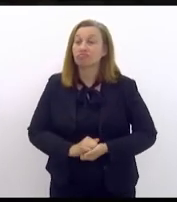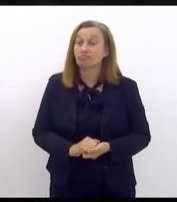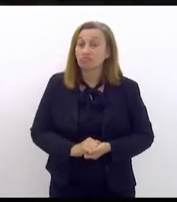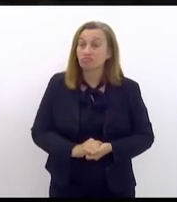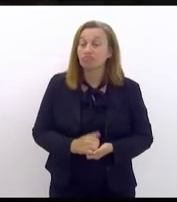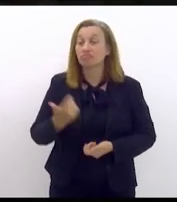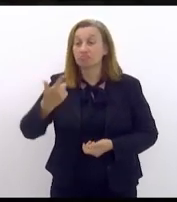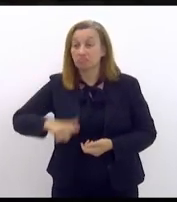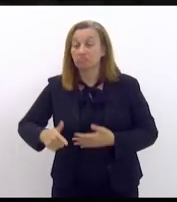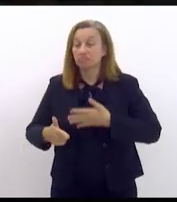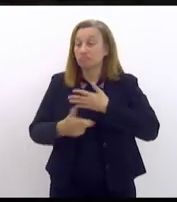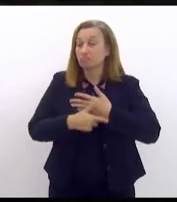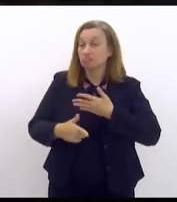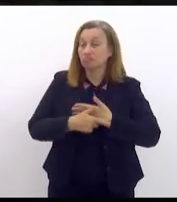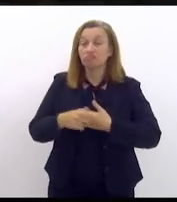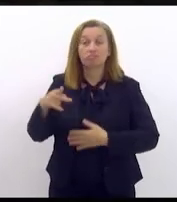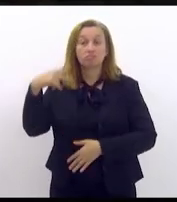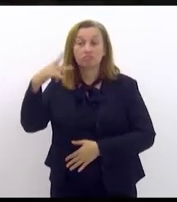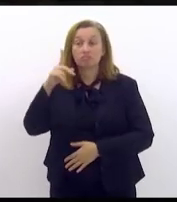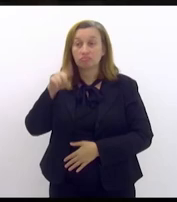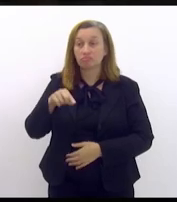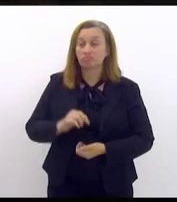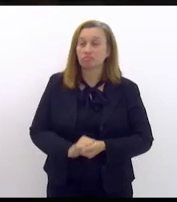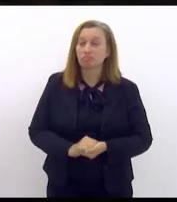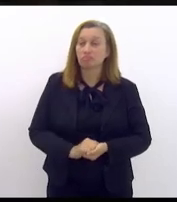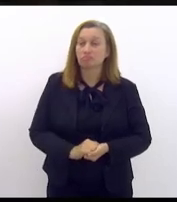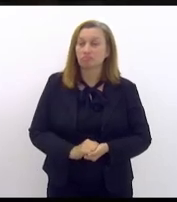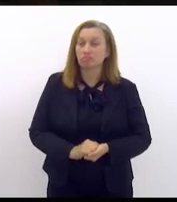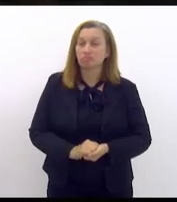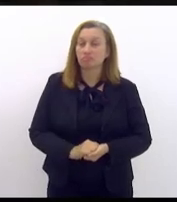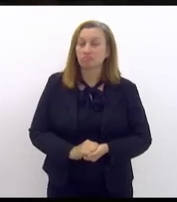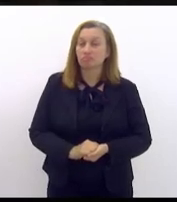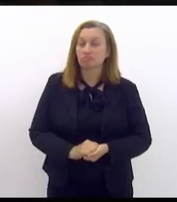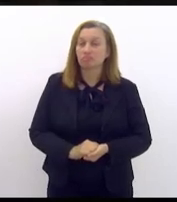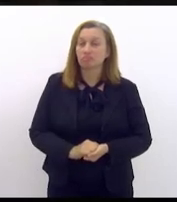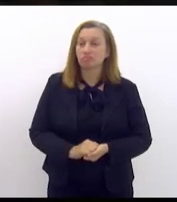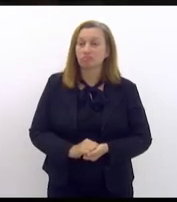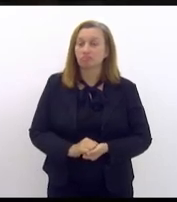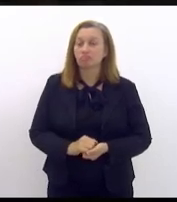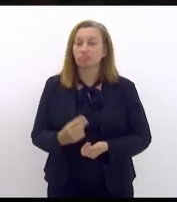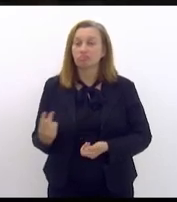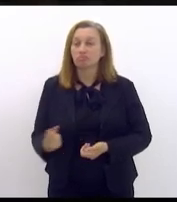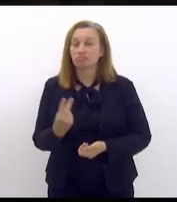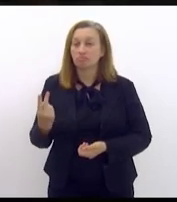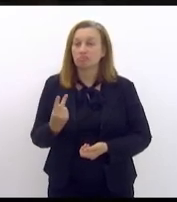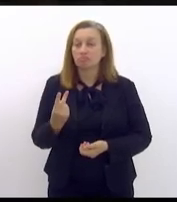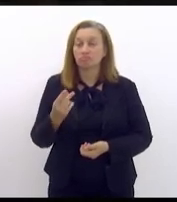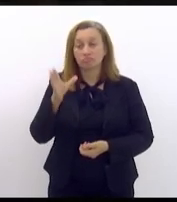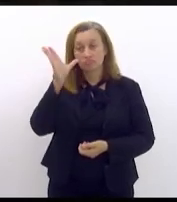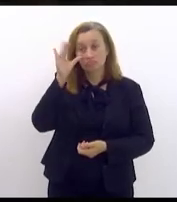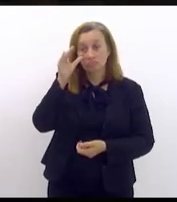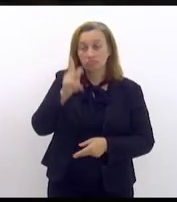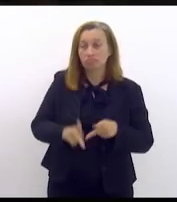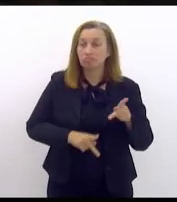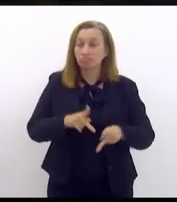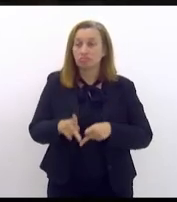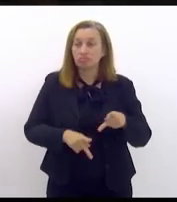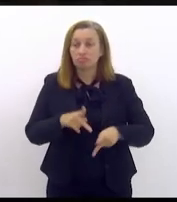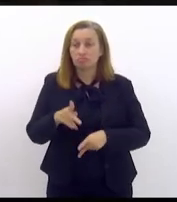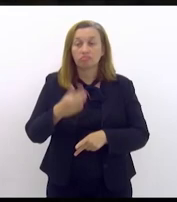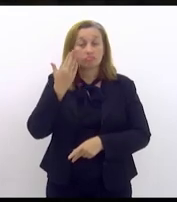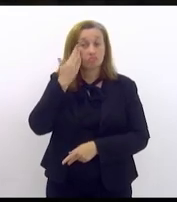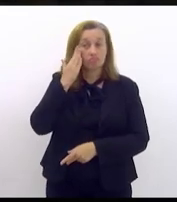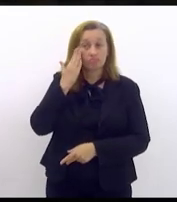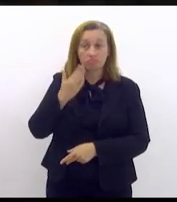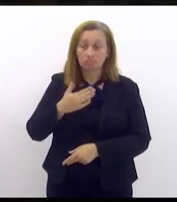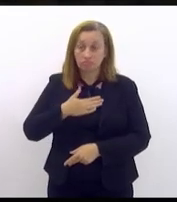o papel do parlamento é preservar os interesses difusos da população, entendendo, no meu